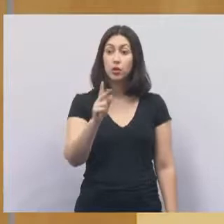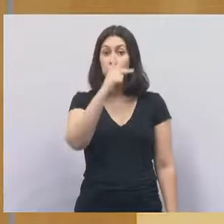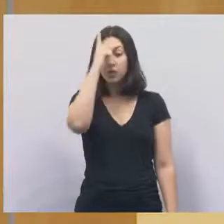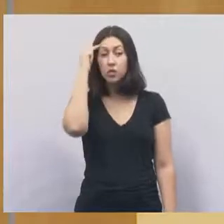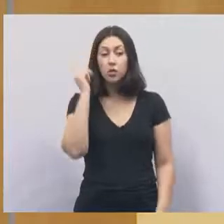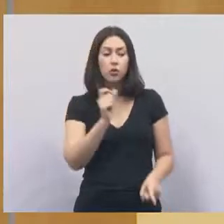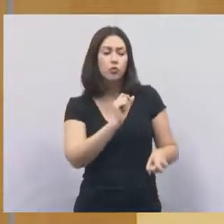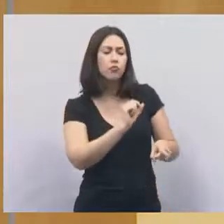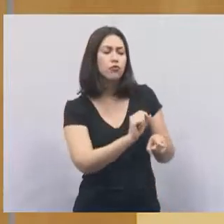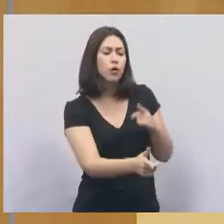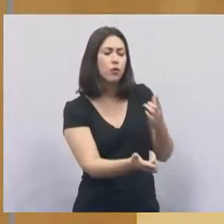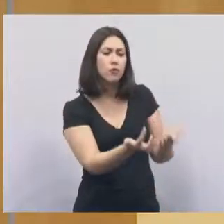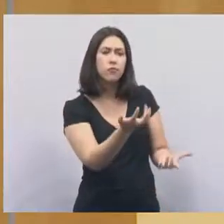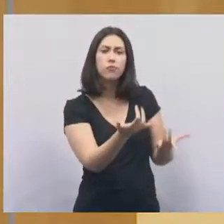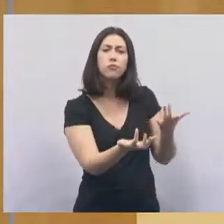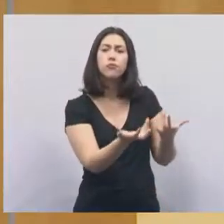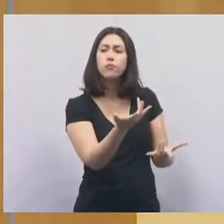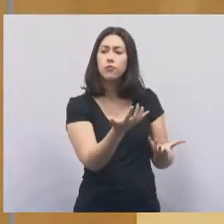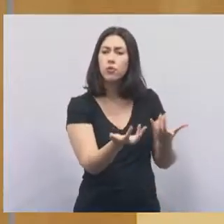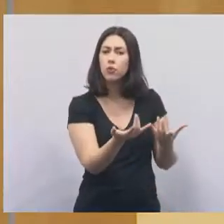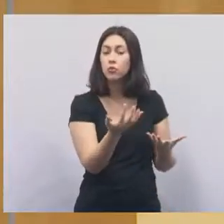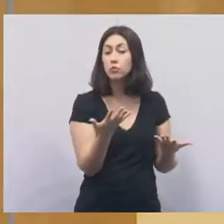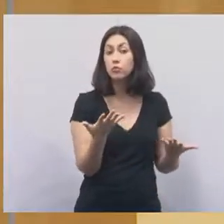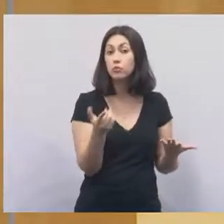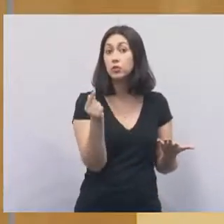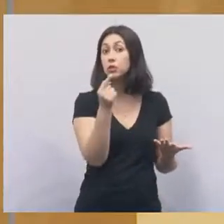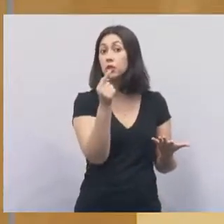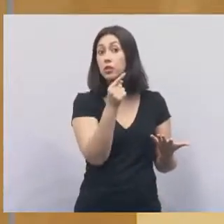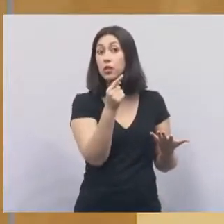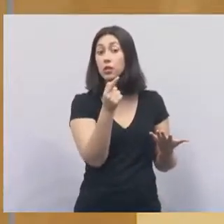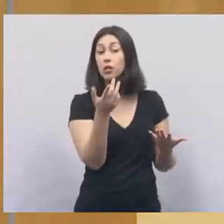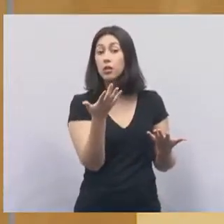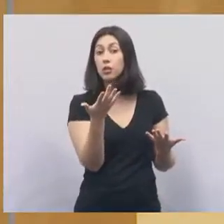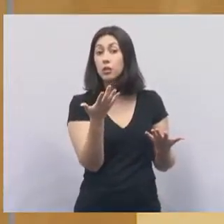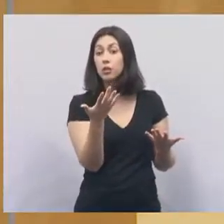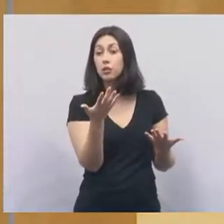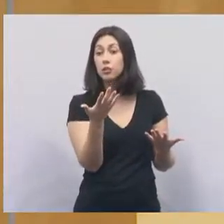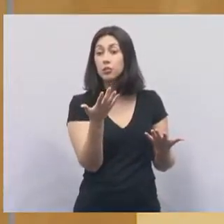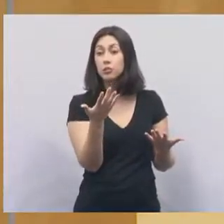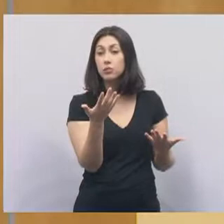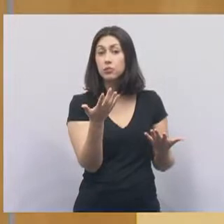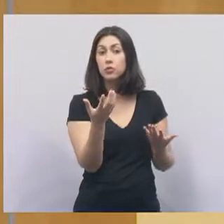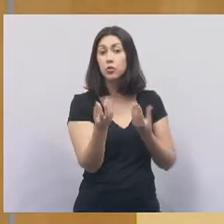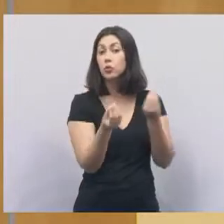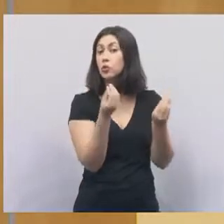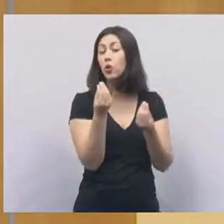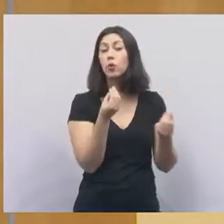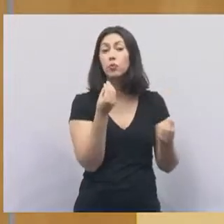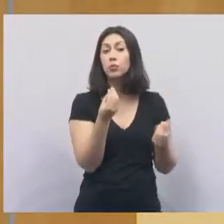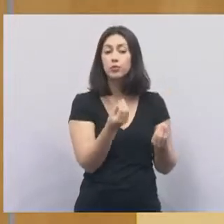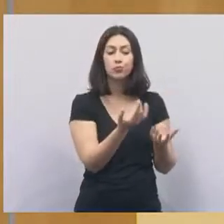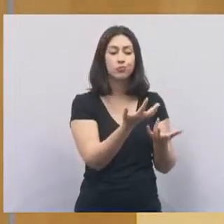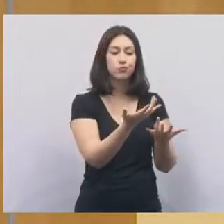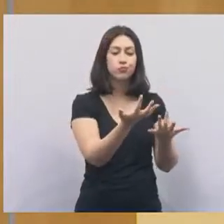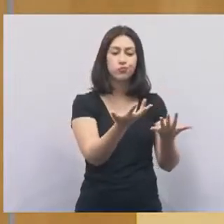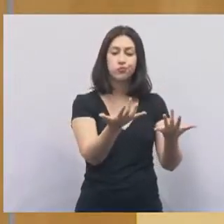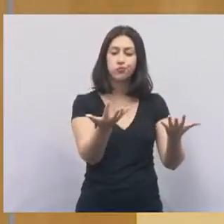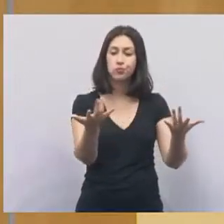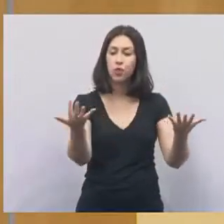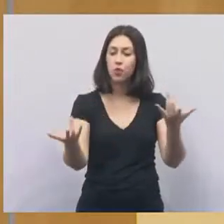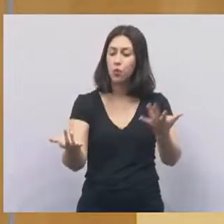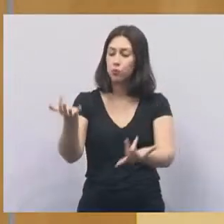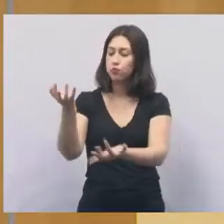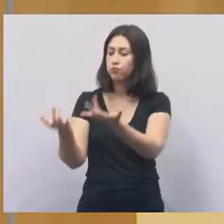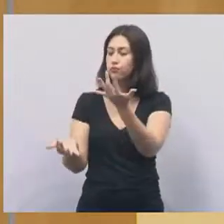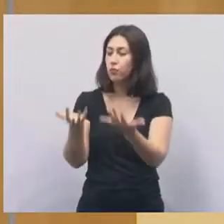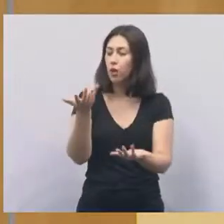passa que joga coisa lá se pega fogo lá no alto do Passo ninguém passa com o carro lá e o fogo permanece naquele local